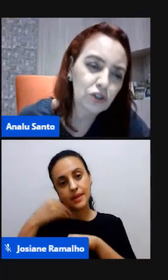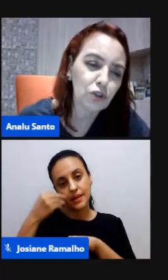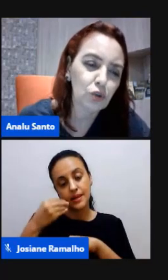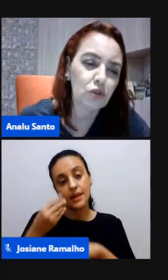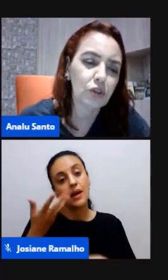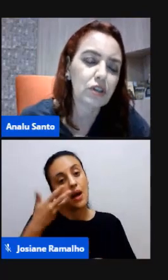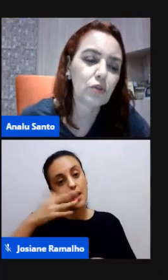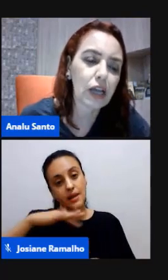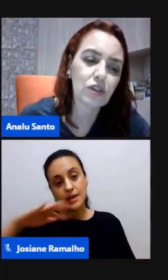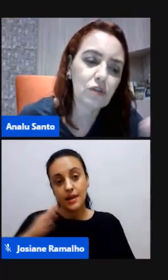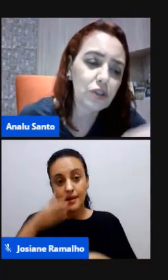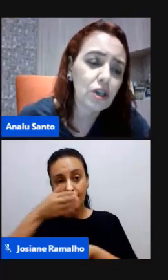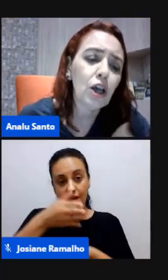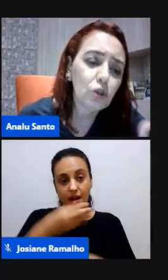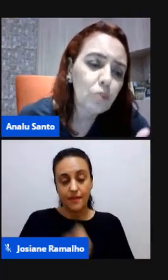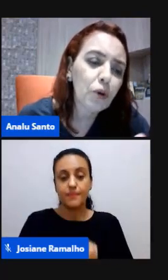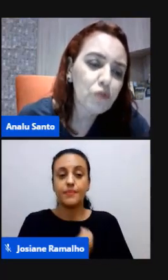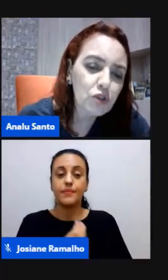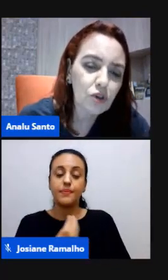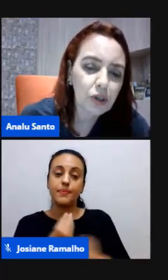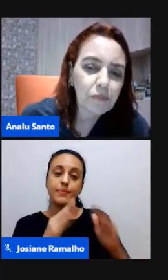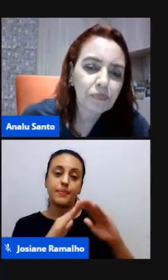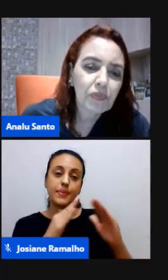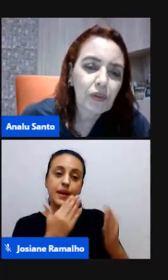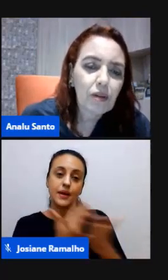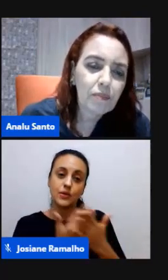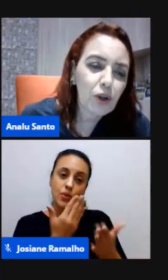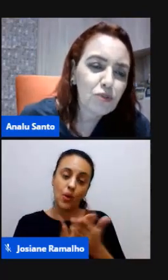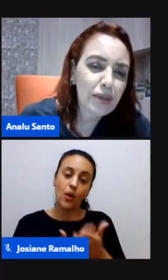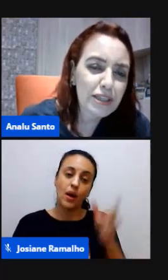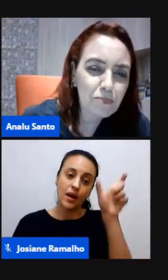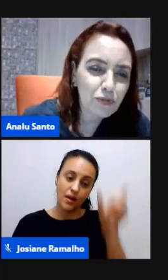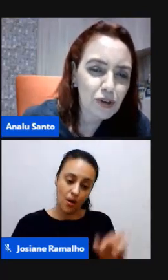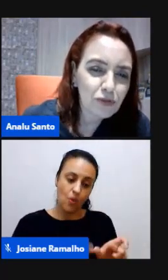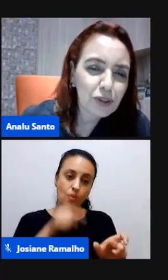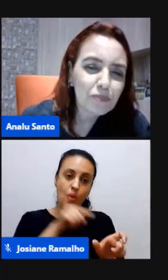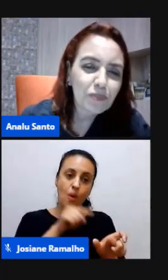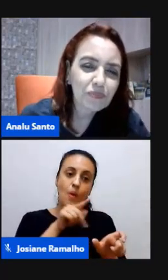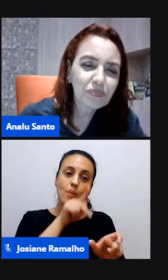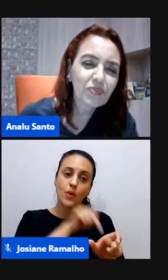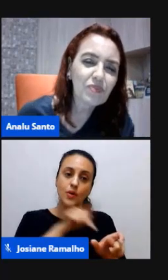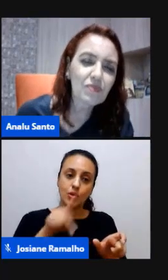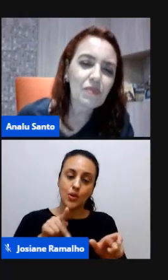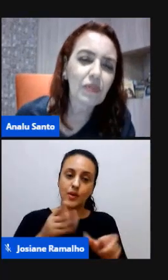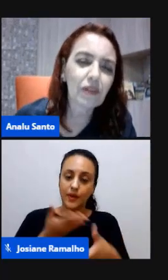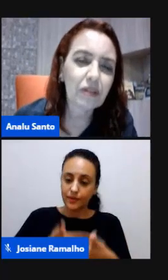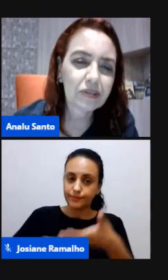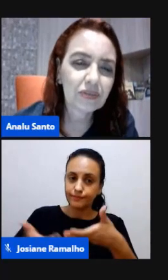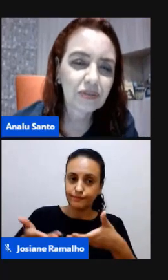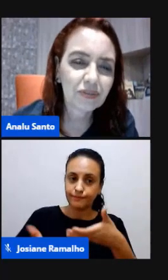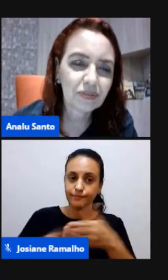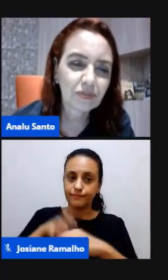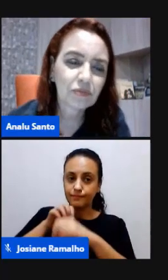das instituições educativas, do professor. Pode passar, por favor?